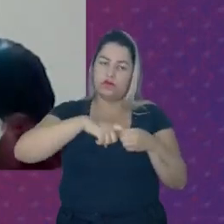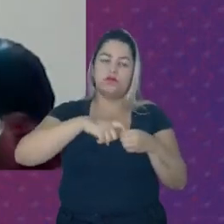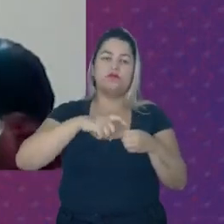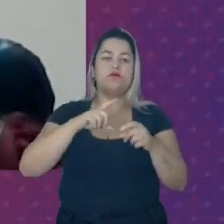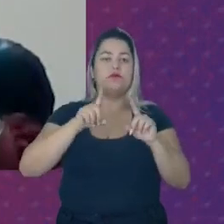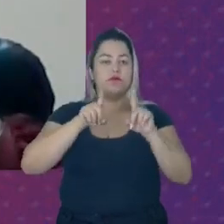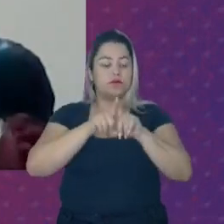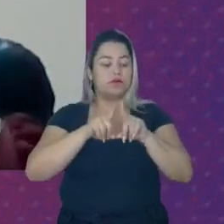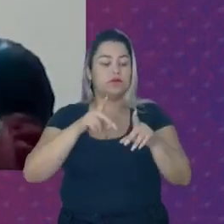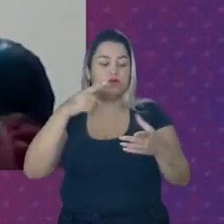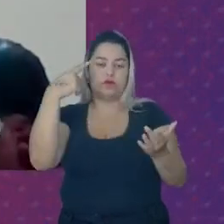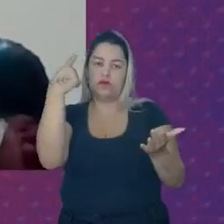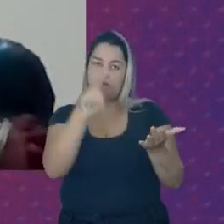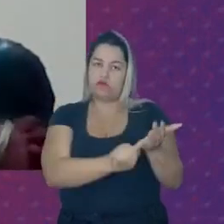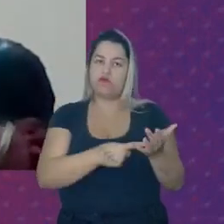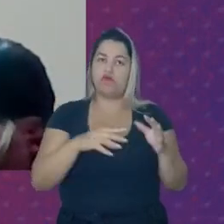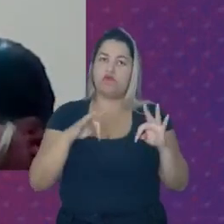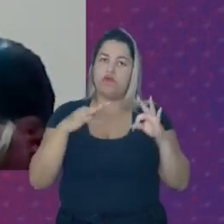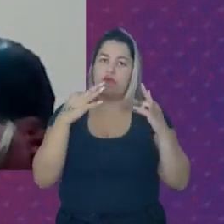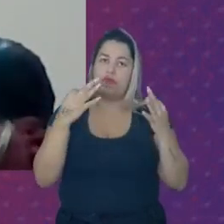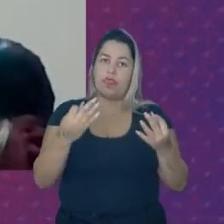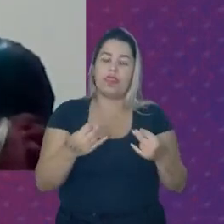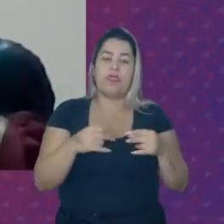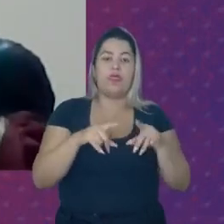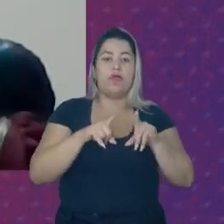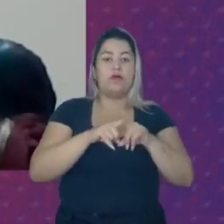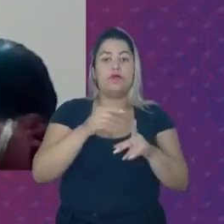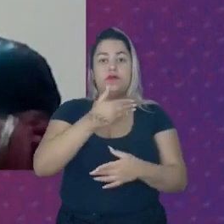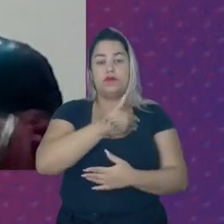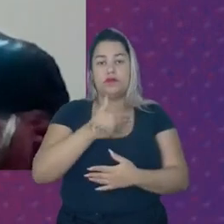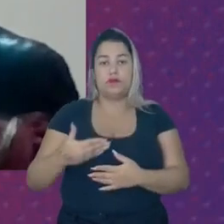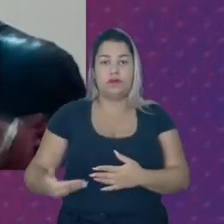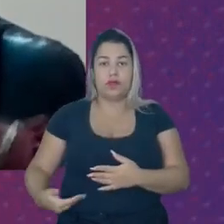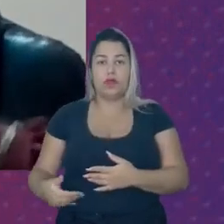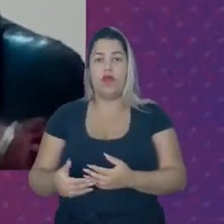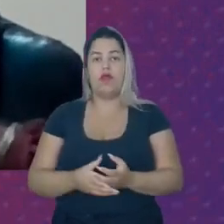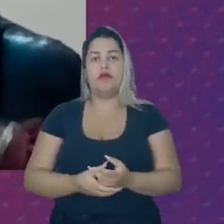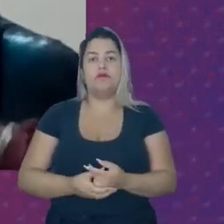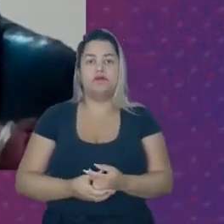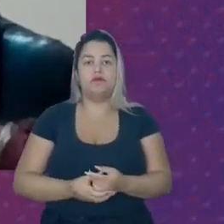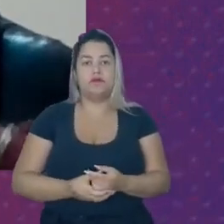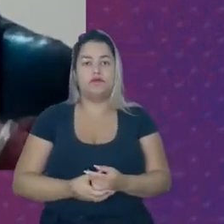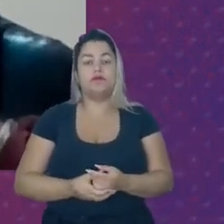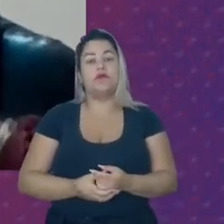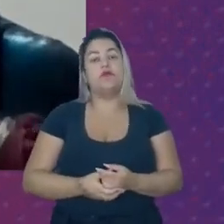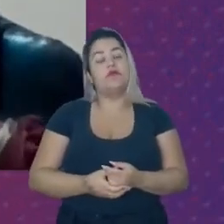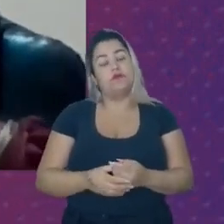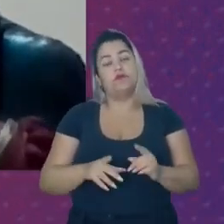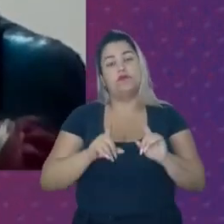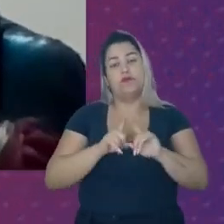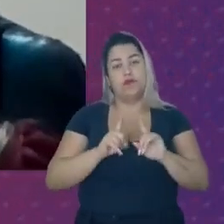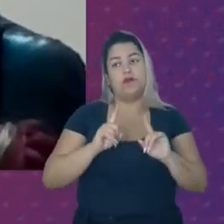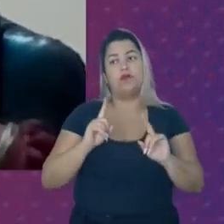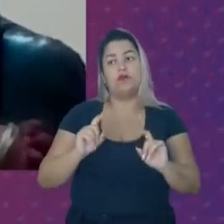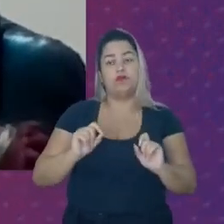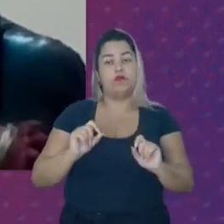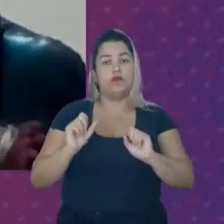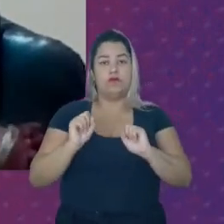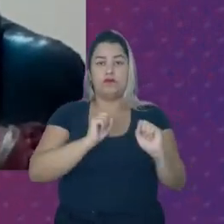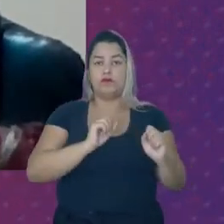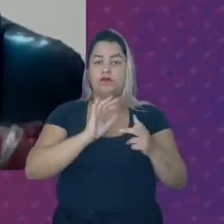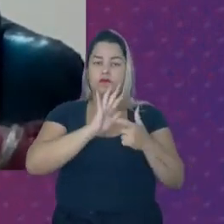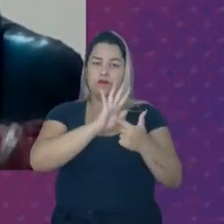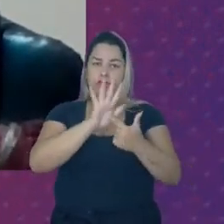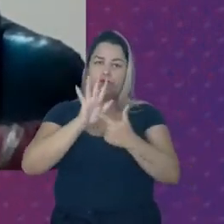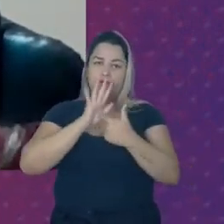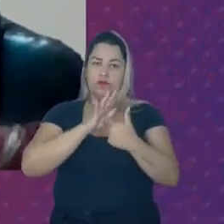contando com esse compromisso de todos os entes governamentais. Então, é um pouco do que eu podia trazer sobre